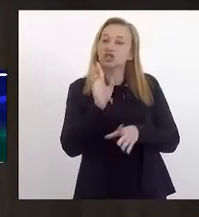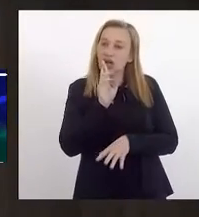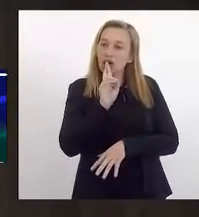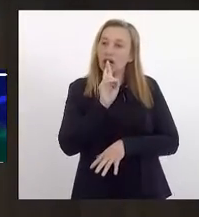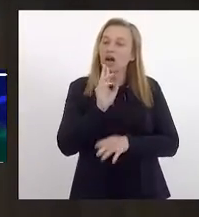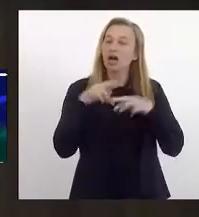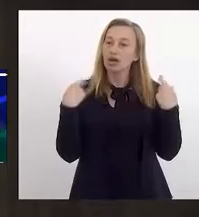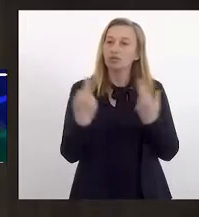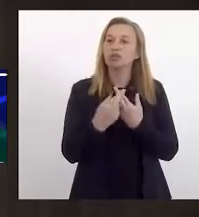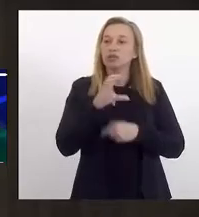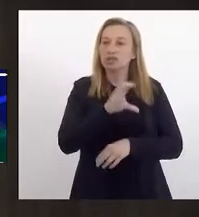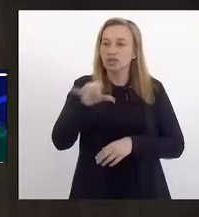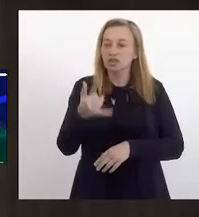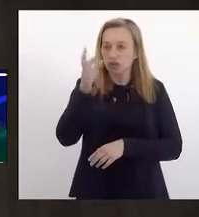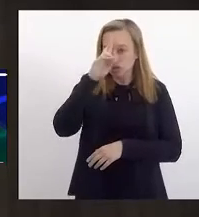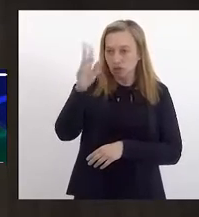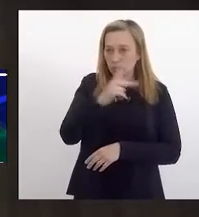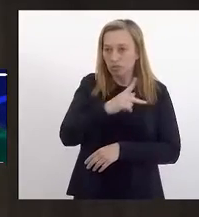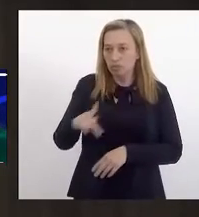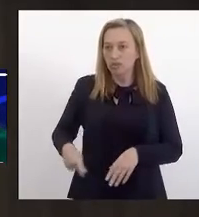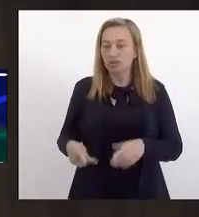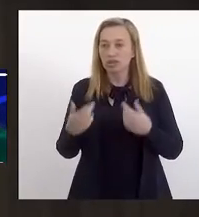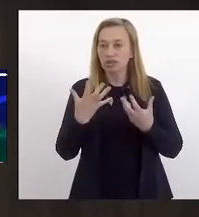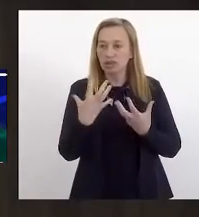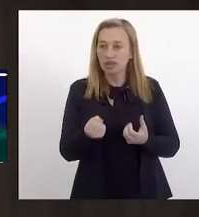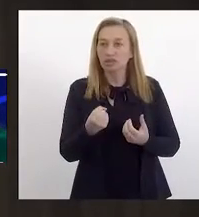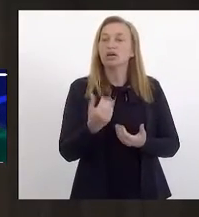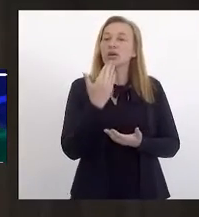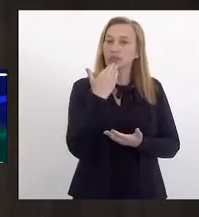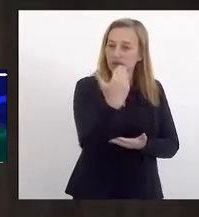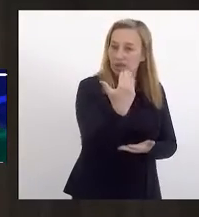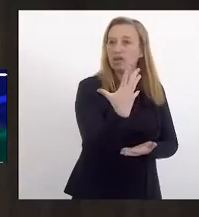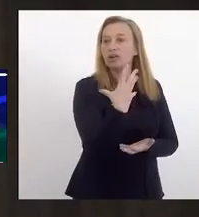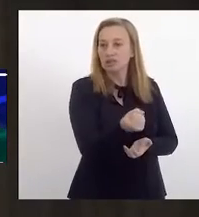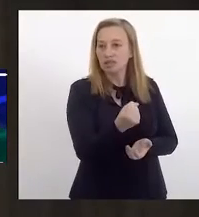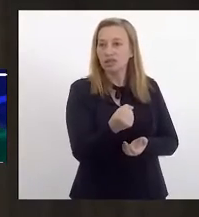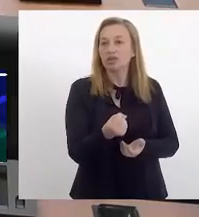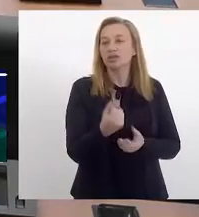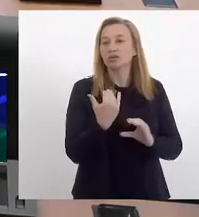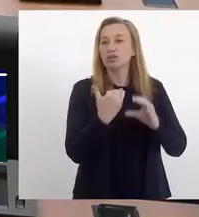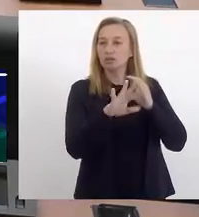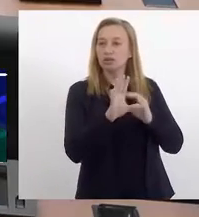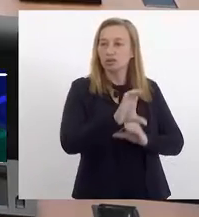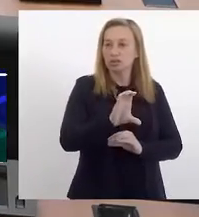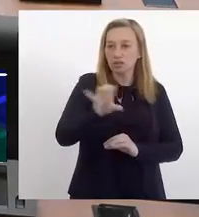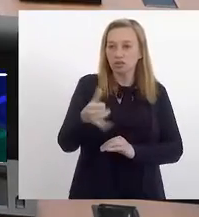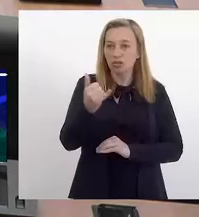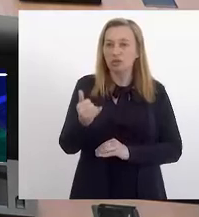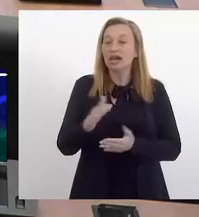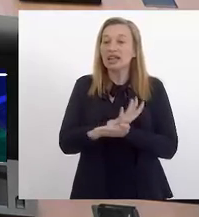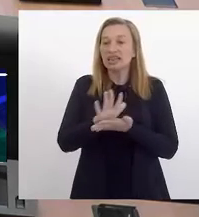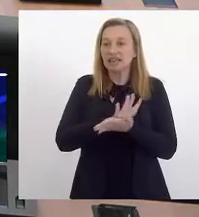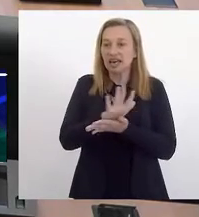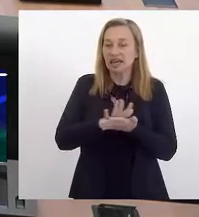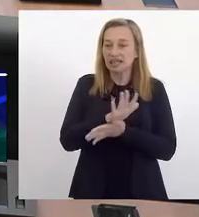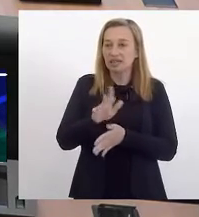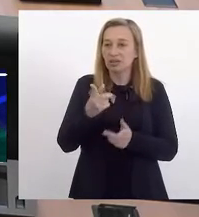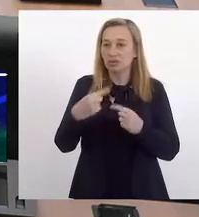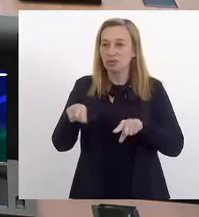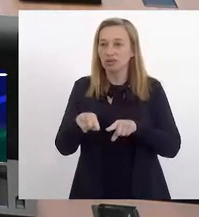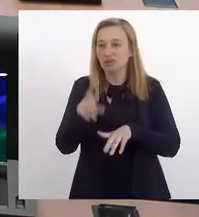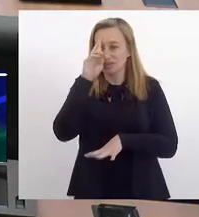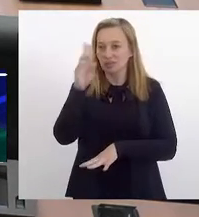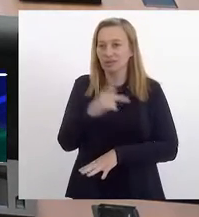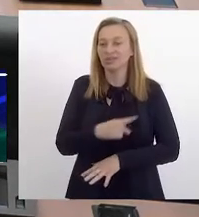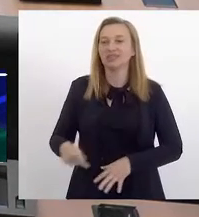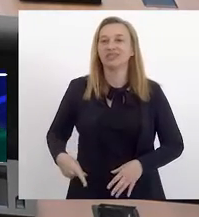se Vossa Excelência assim permitir. A presidência acolhe o pedido de Vossa Excelência e remete o processo à CCJ. Nada obstacular, senhor presidente. Senhor